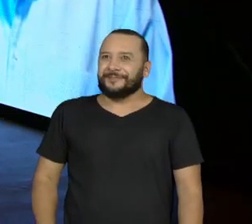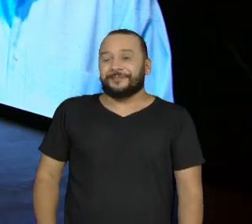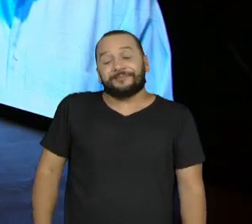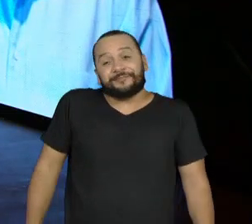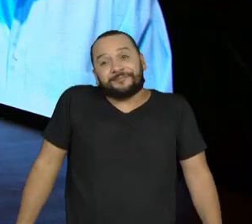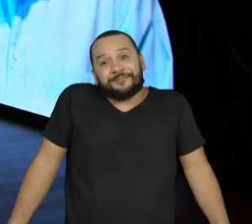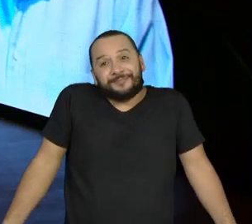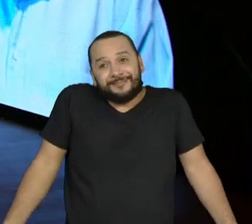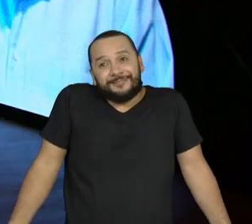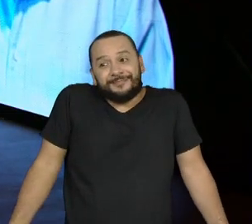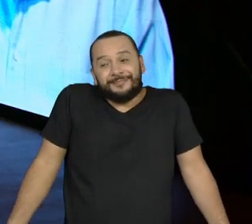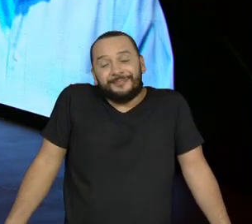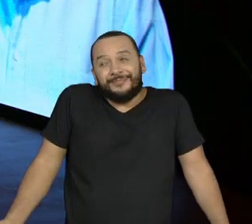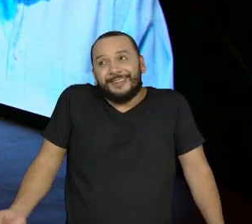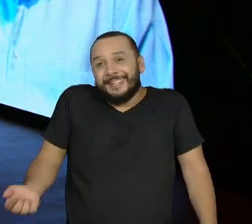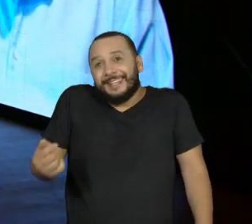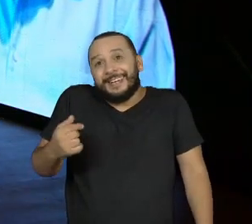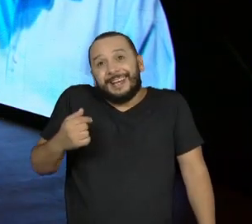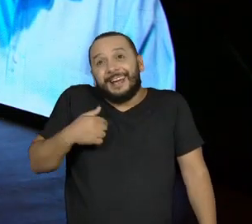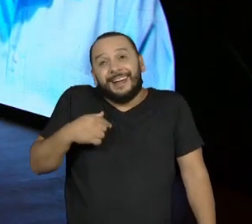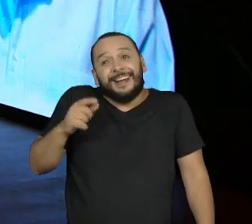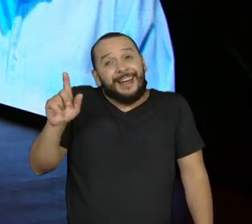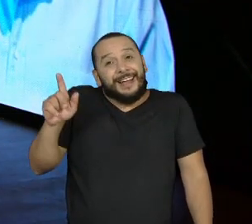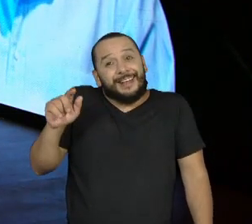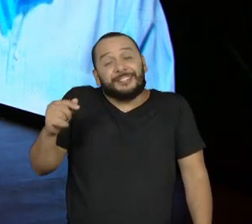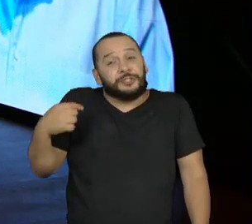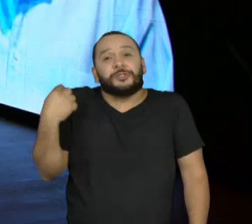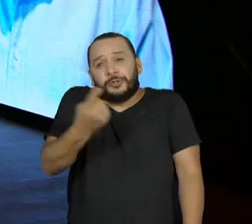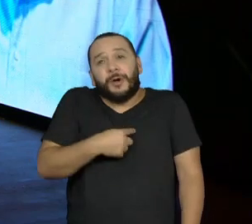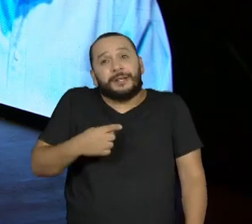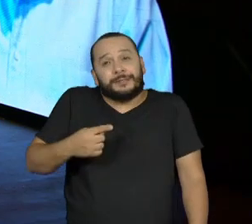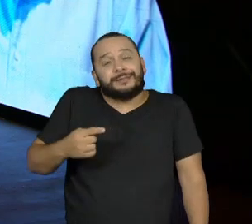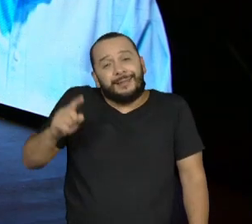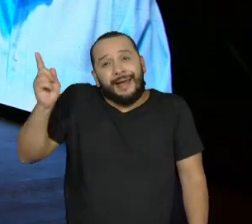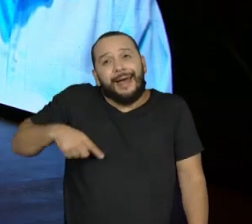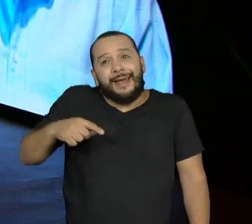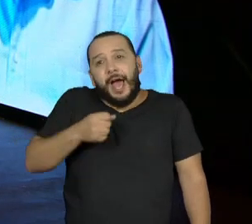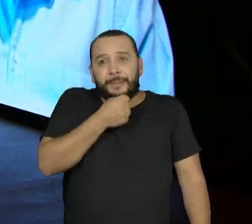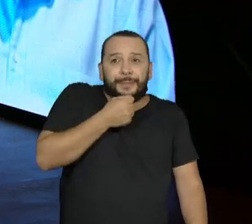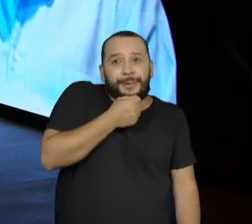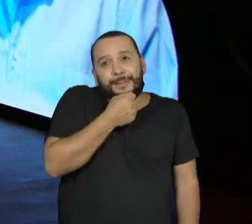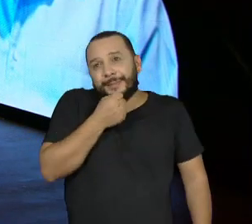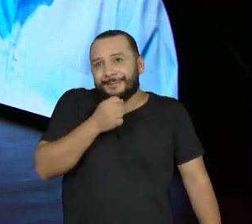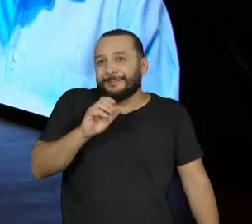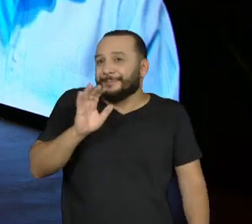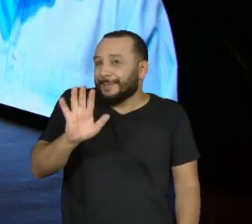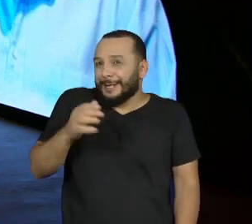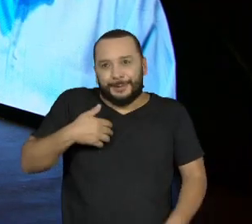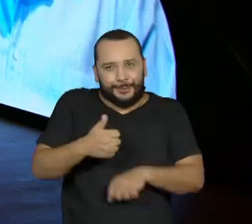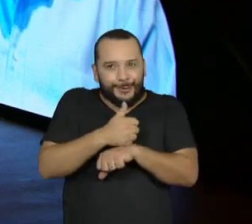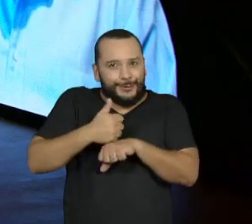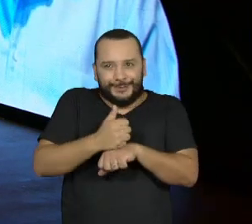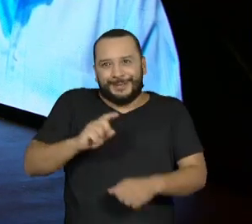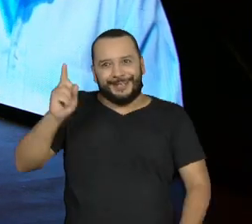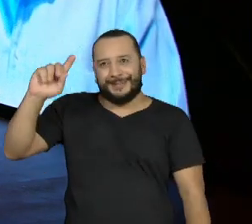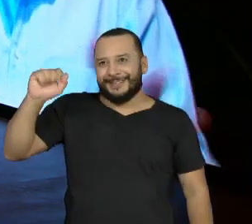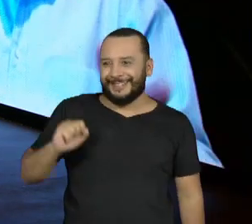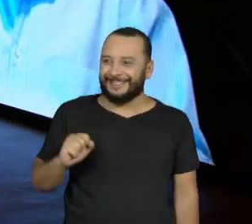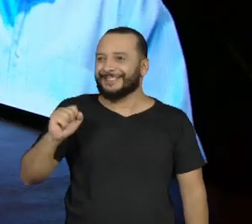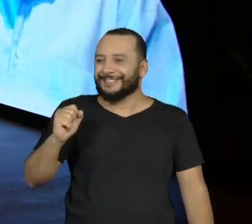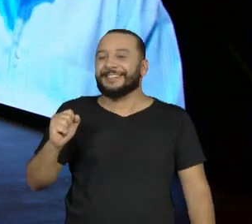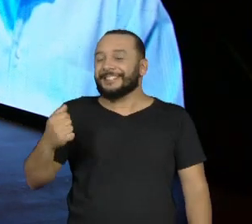Ninguém seria cantor, a gente é cantor. Só que não é toda hora que você pode cantar, você acha que é o seu